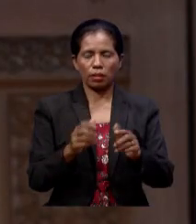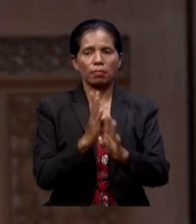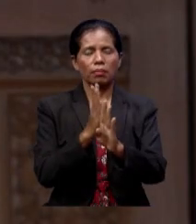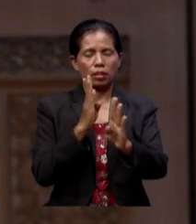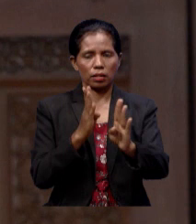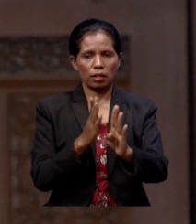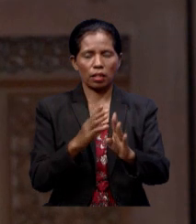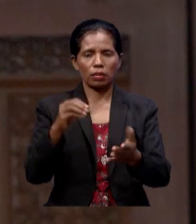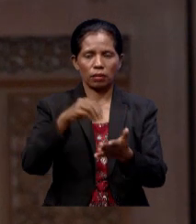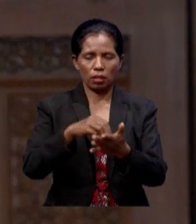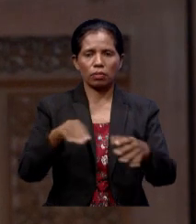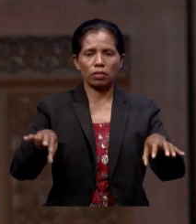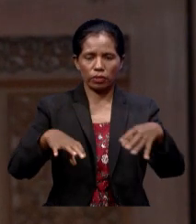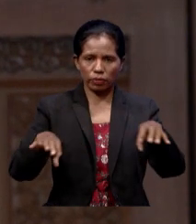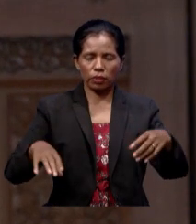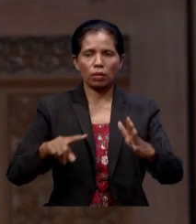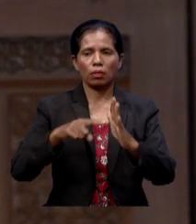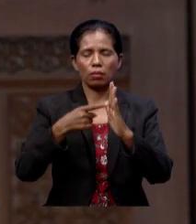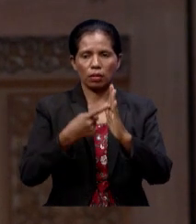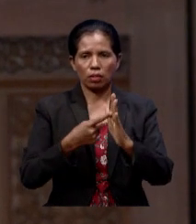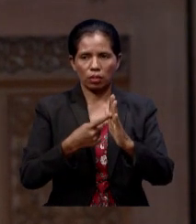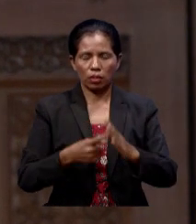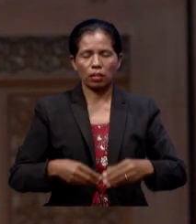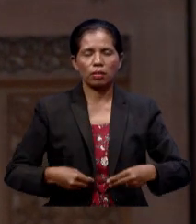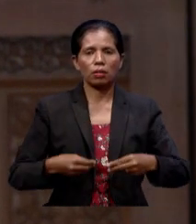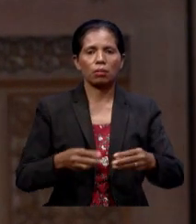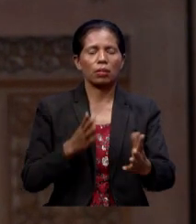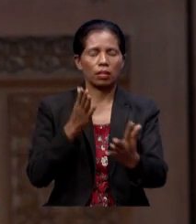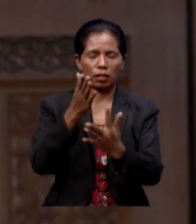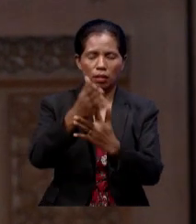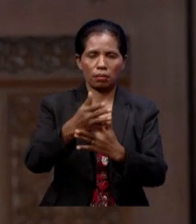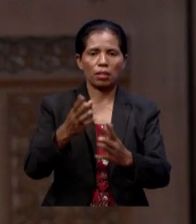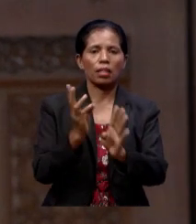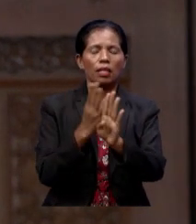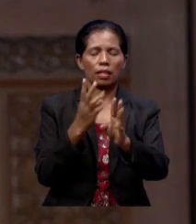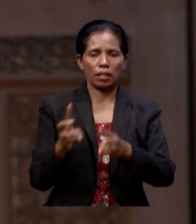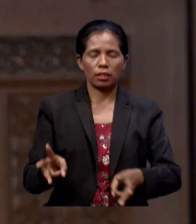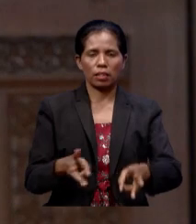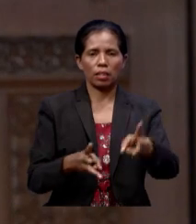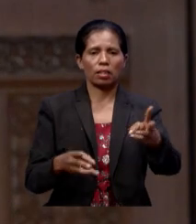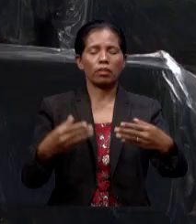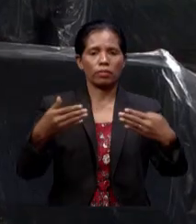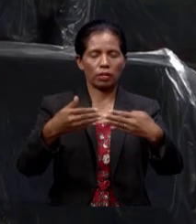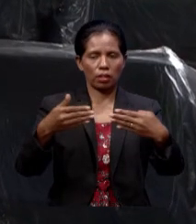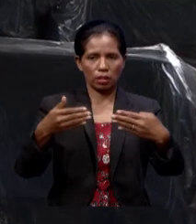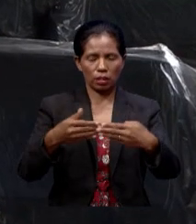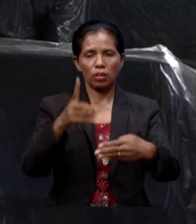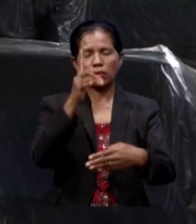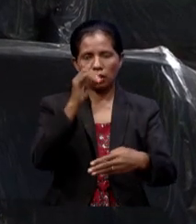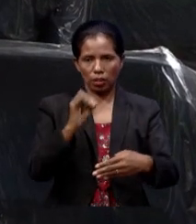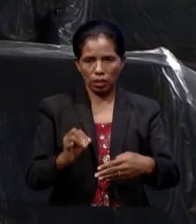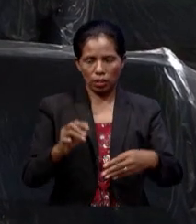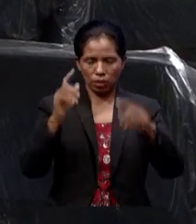melhora serviço no aku atravessa estrada fronteira lihosi conectividade hosi dili Timor-Leste ba